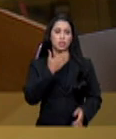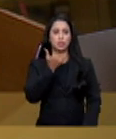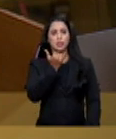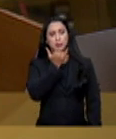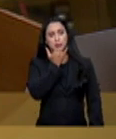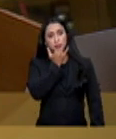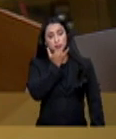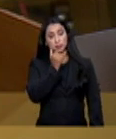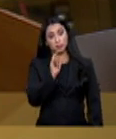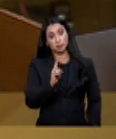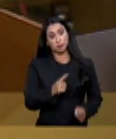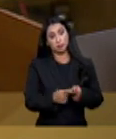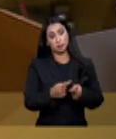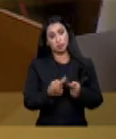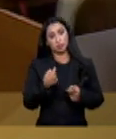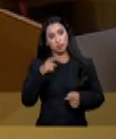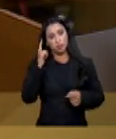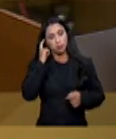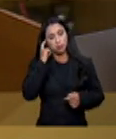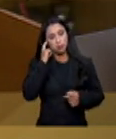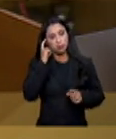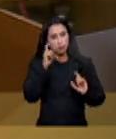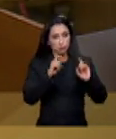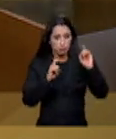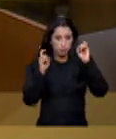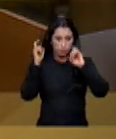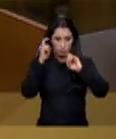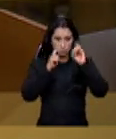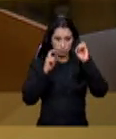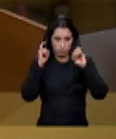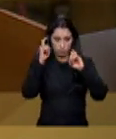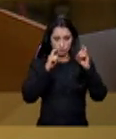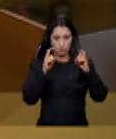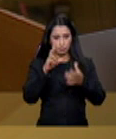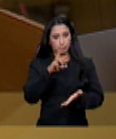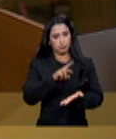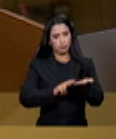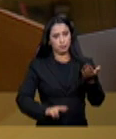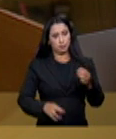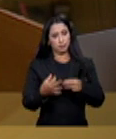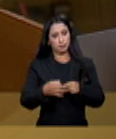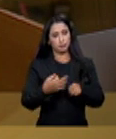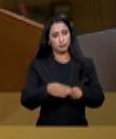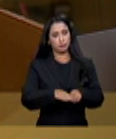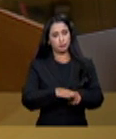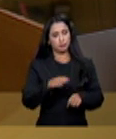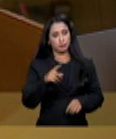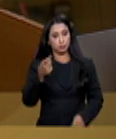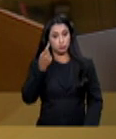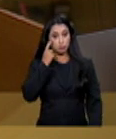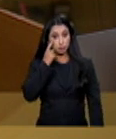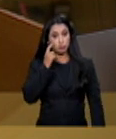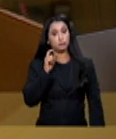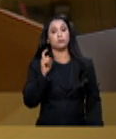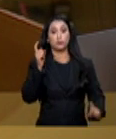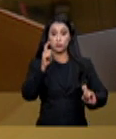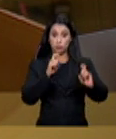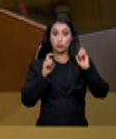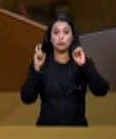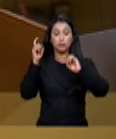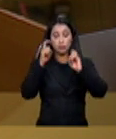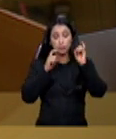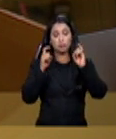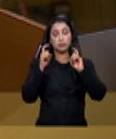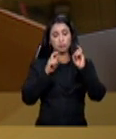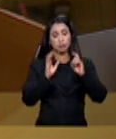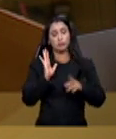vênias, porque acho que as preocupações veiculadas pelo relator e pelo ministro Cássio são preocupações que já